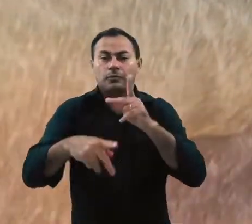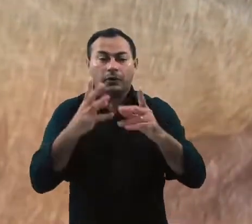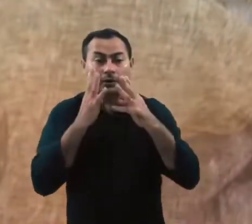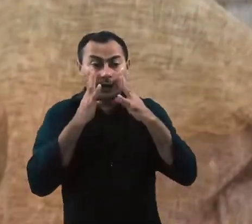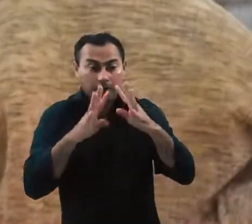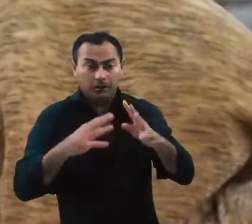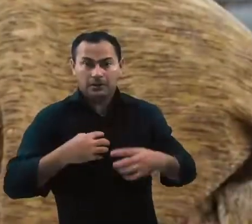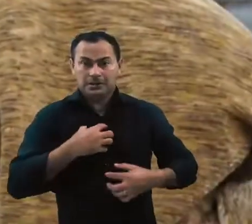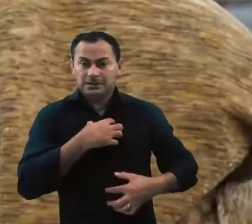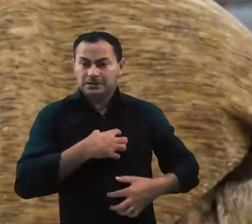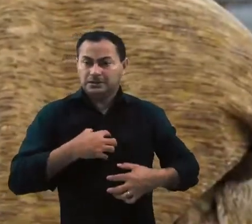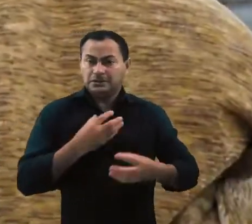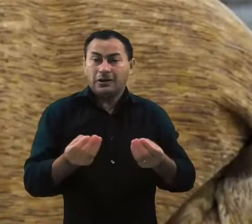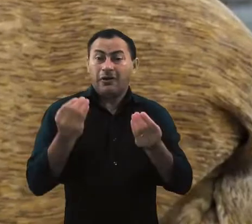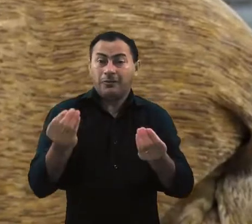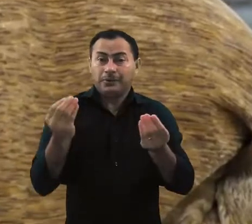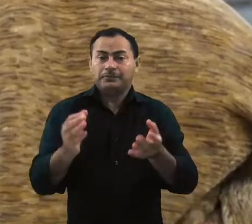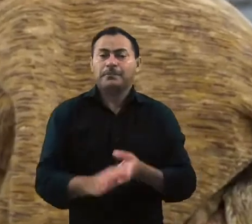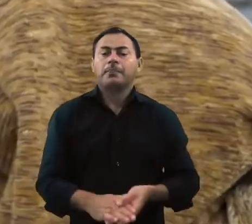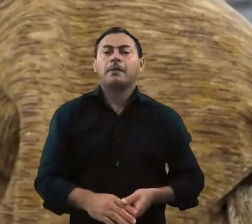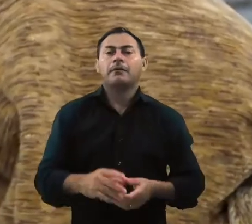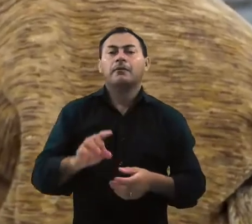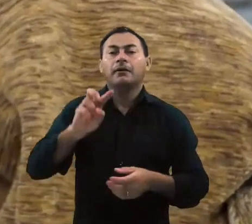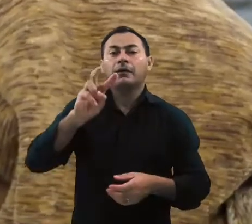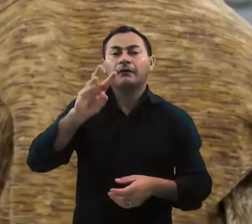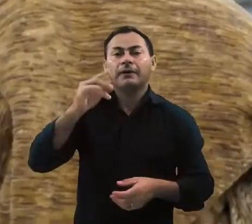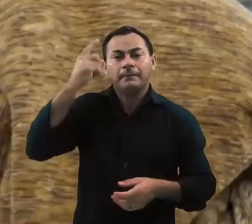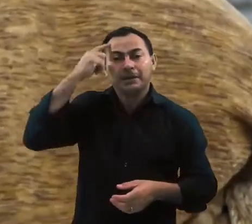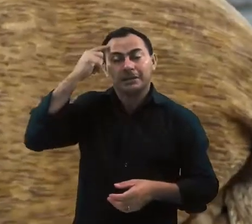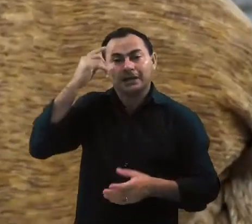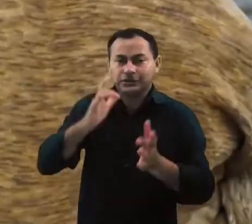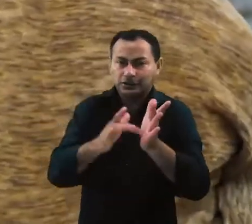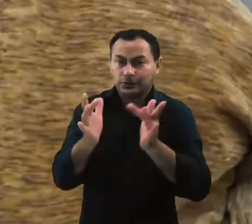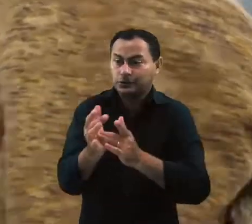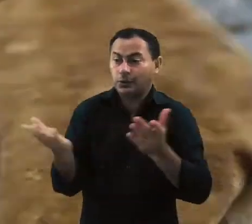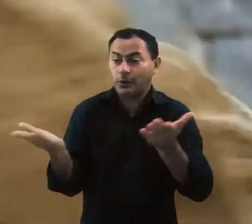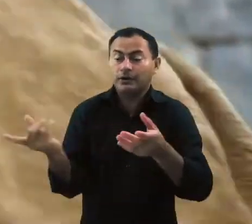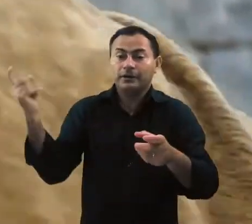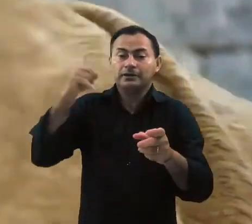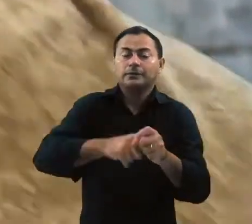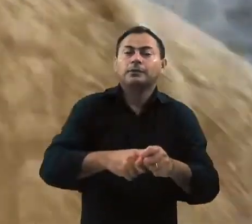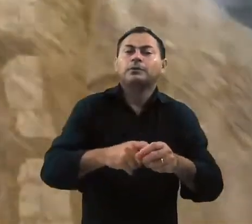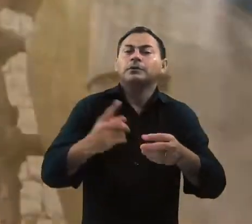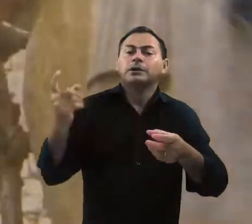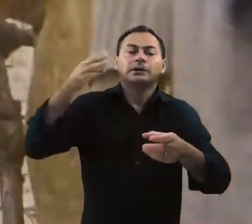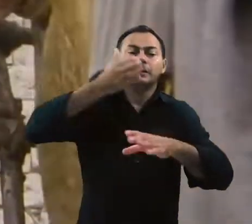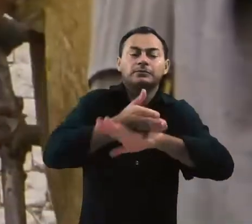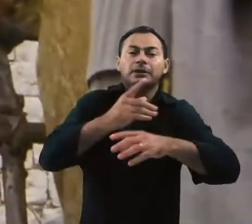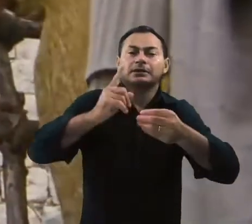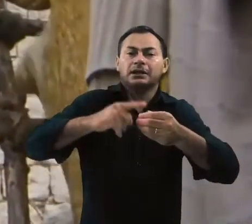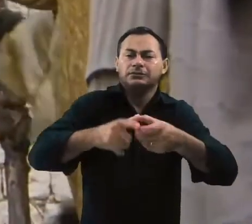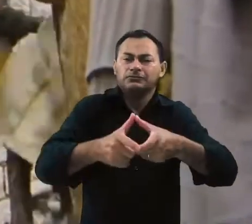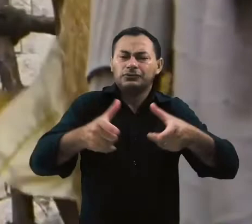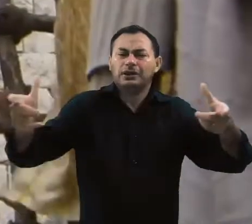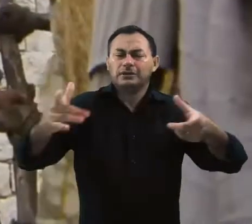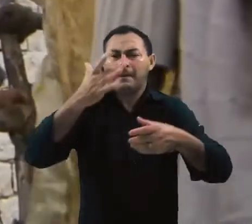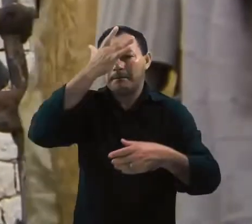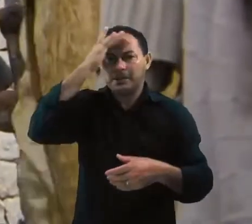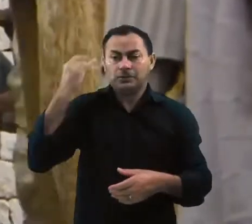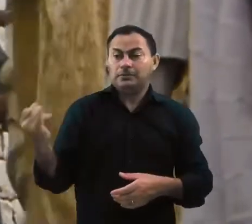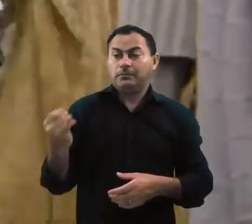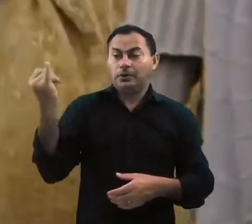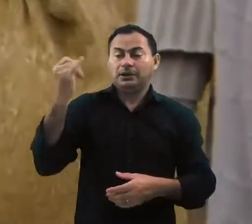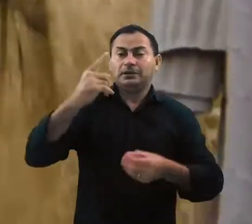o povo ficou muito irritado com ele vamos imaginar que Jesus voltasse hoje e fosse para uma cidade grande